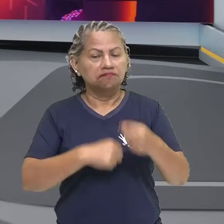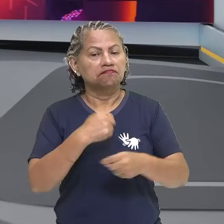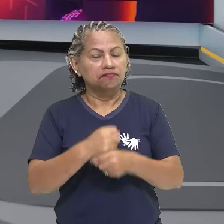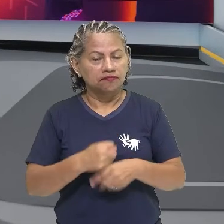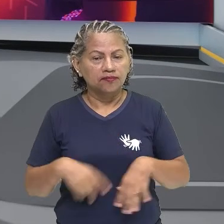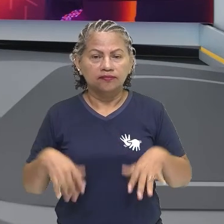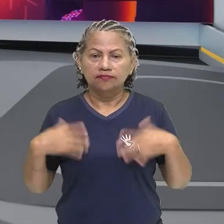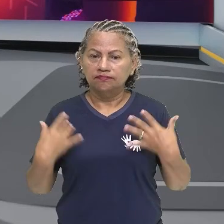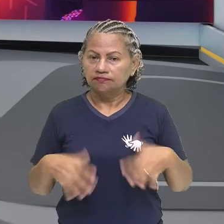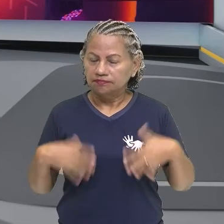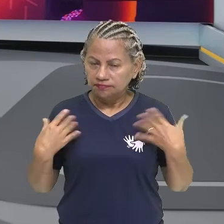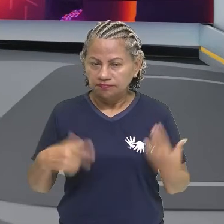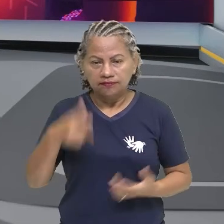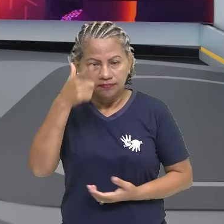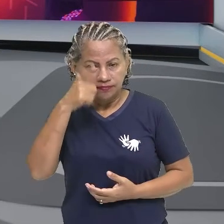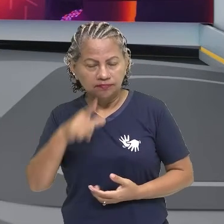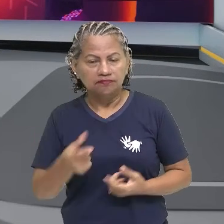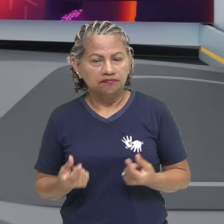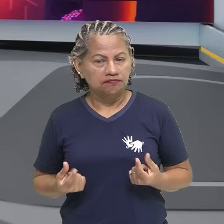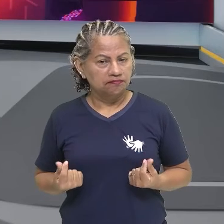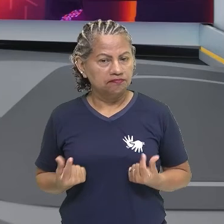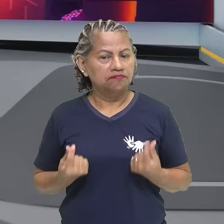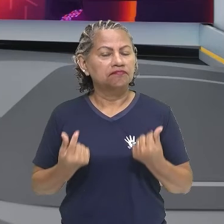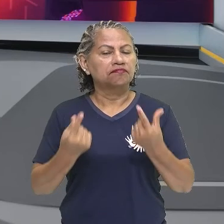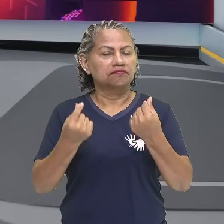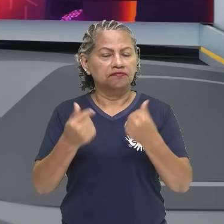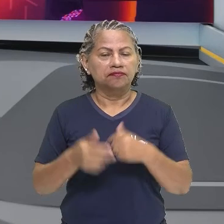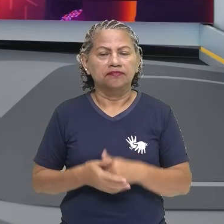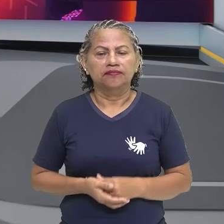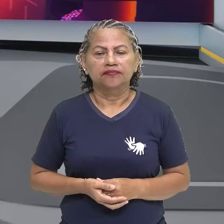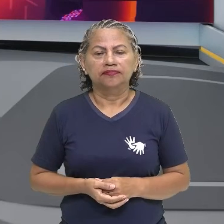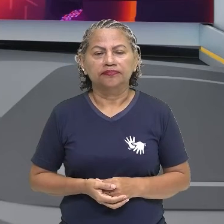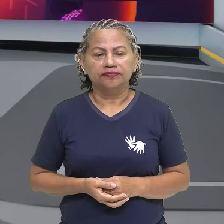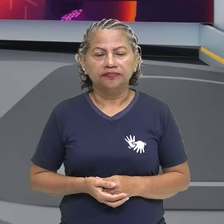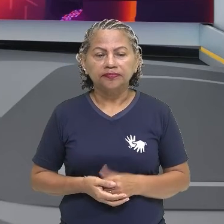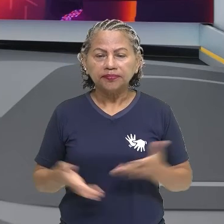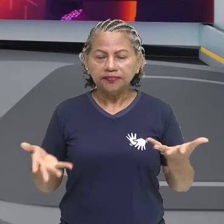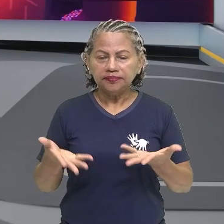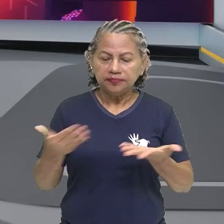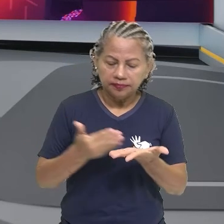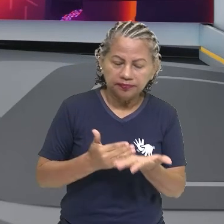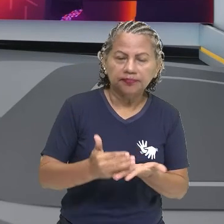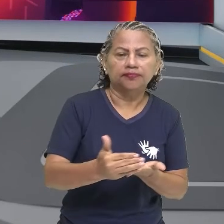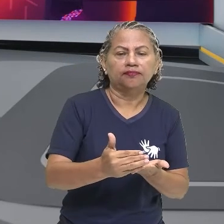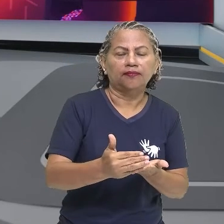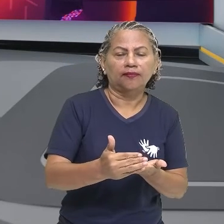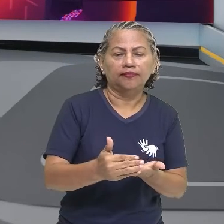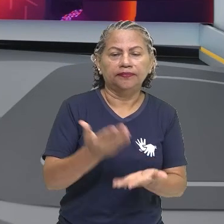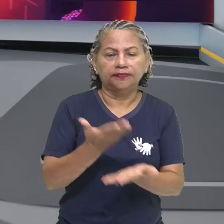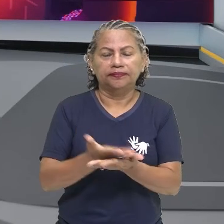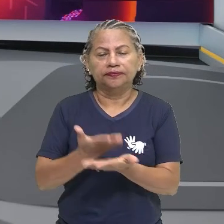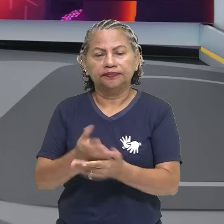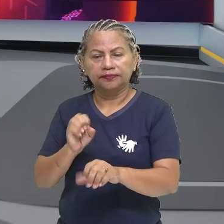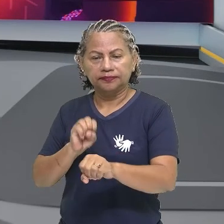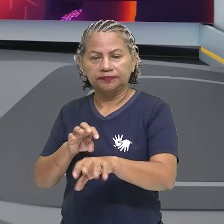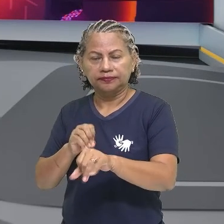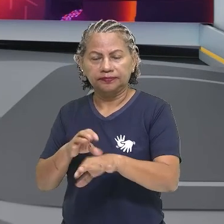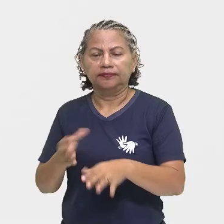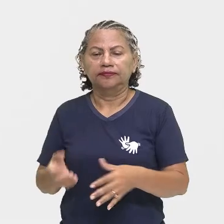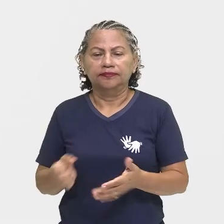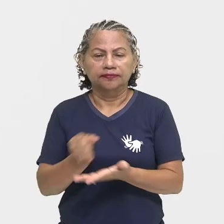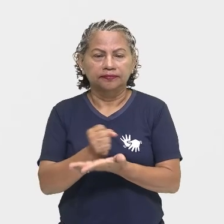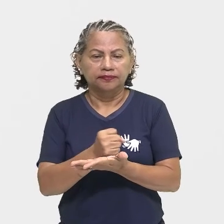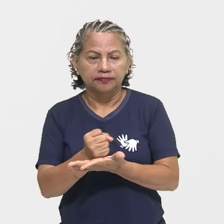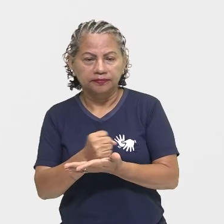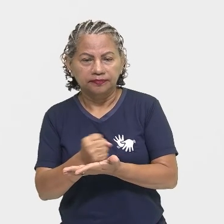bastante dinheiro com isso, em diversas áreas. Vamos prosseguir agora com a nossa aula falando de